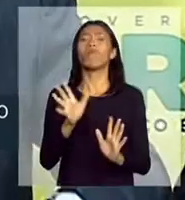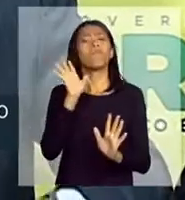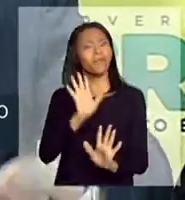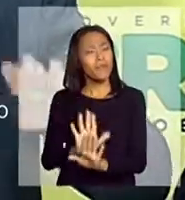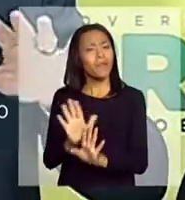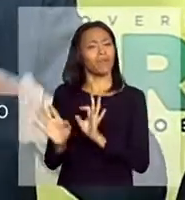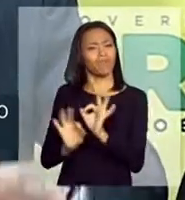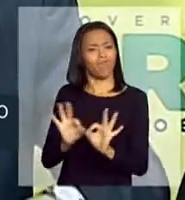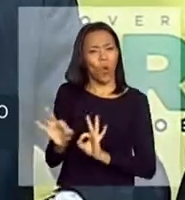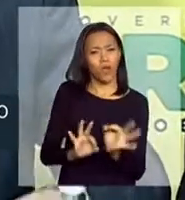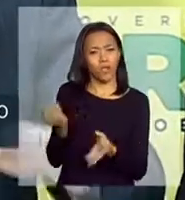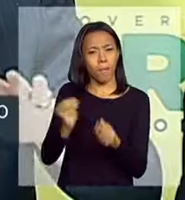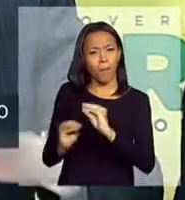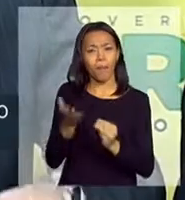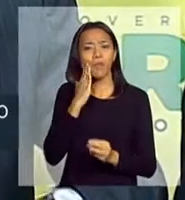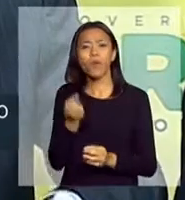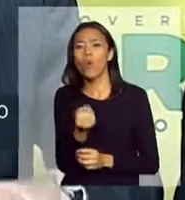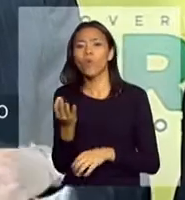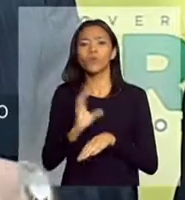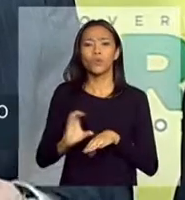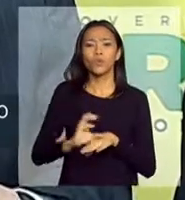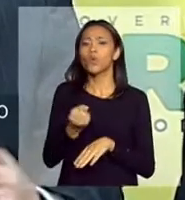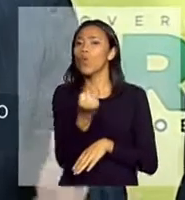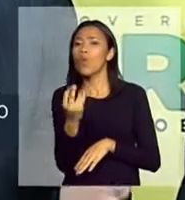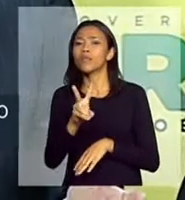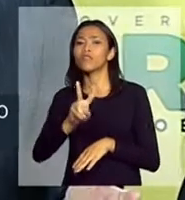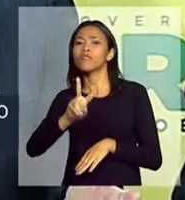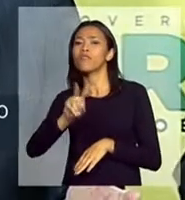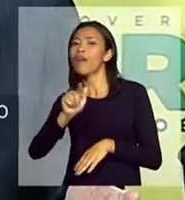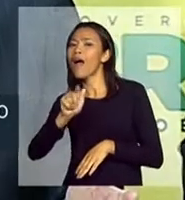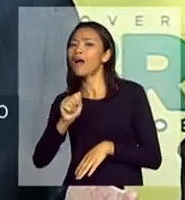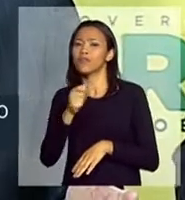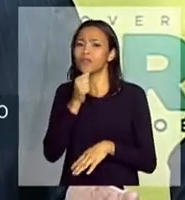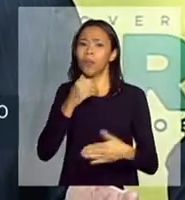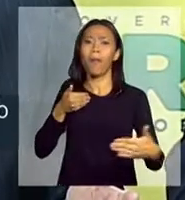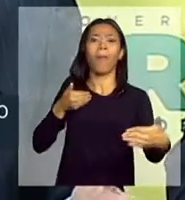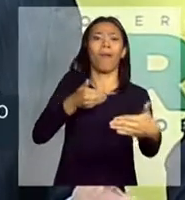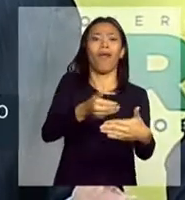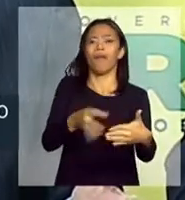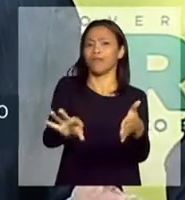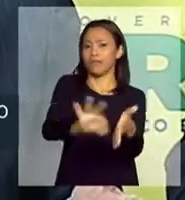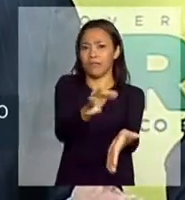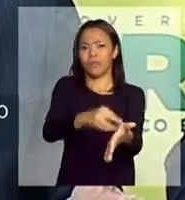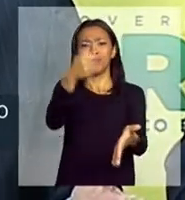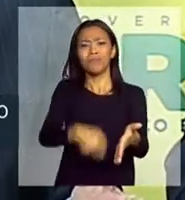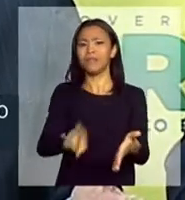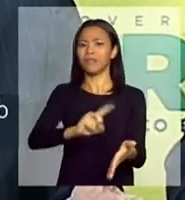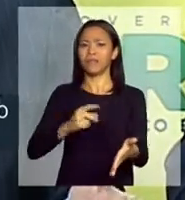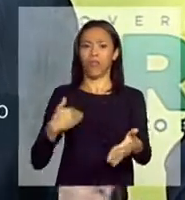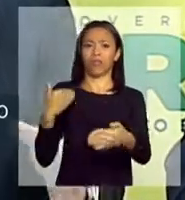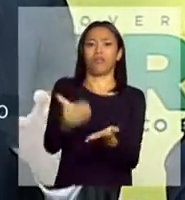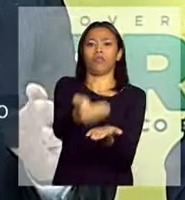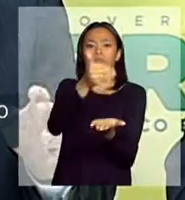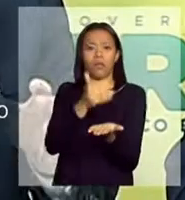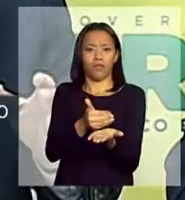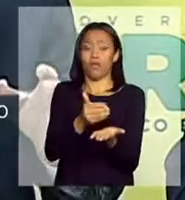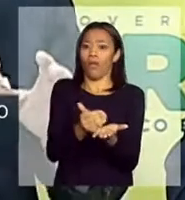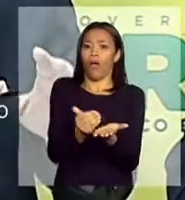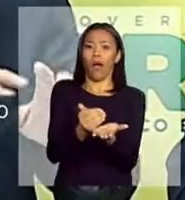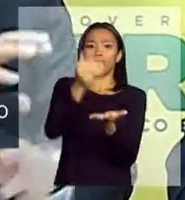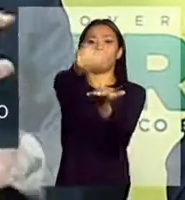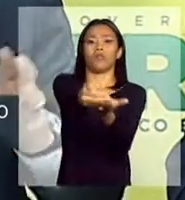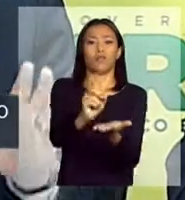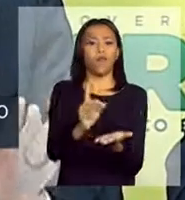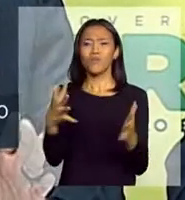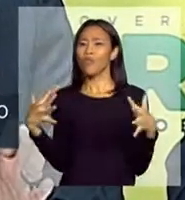formalizar saber quantos custos quantas vagas mas não estamos na véspera da inscrição gente eu tenho necessidade isso estamos porque